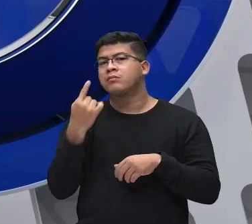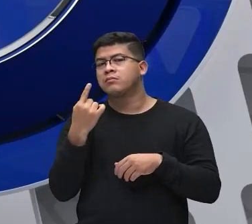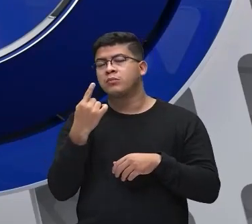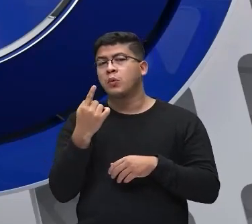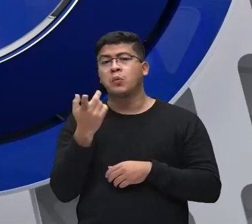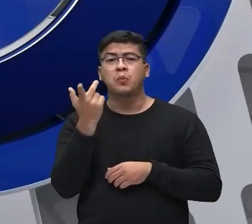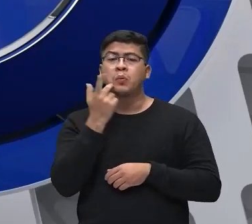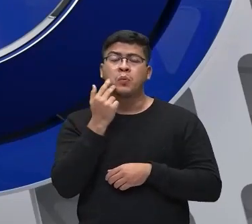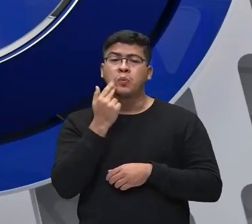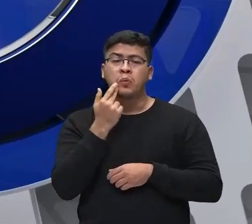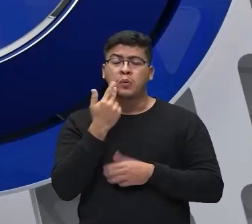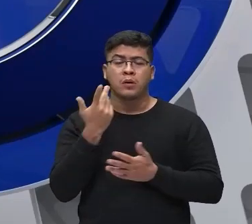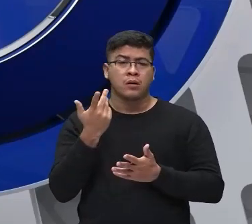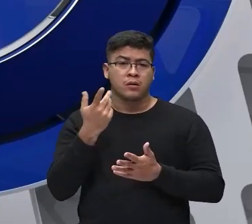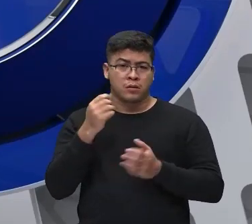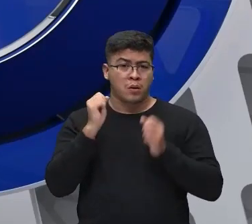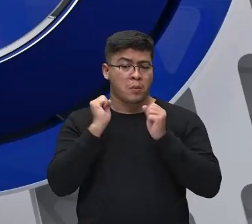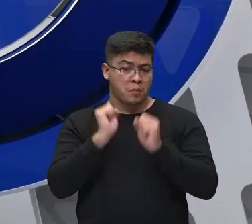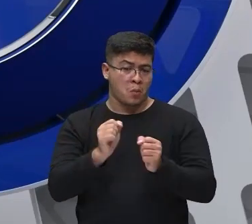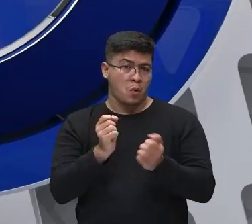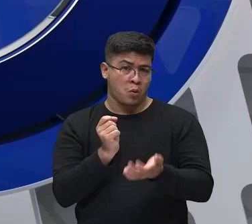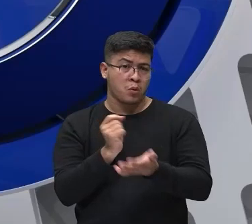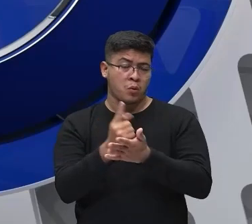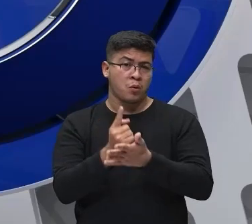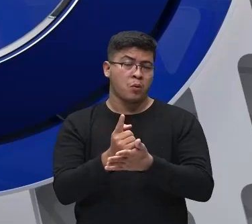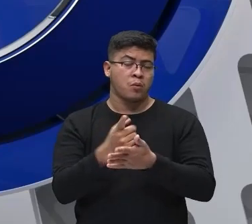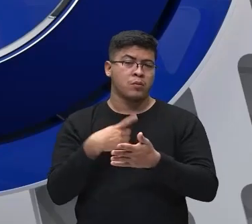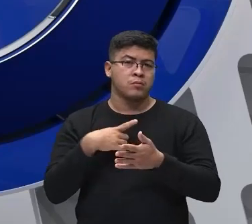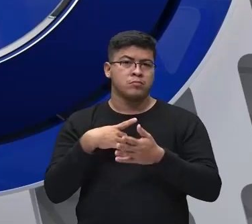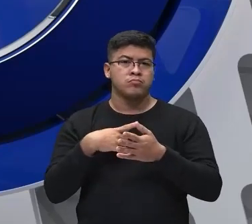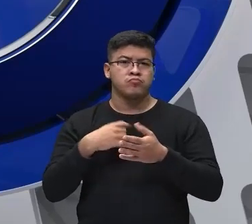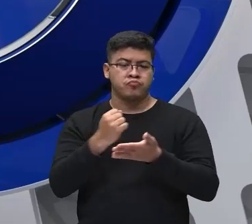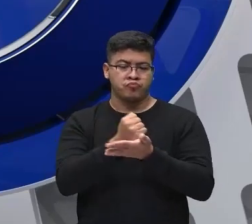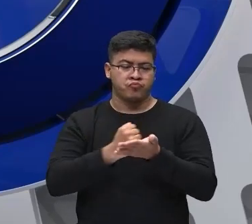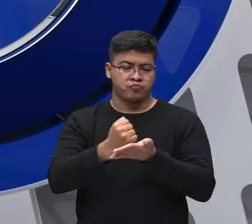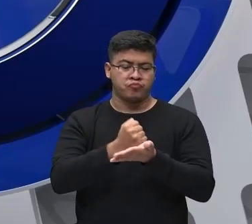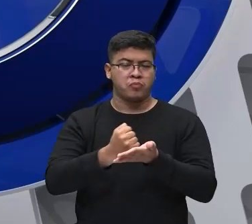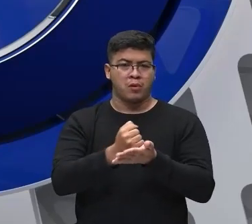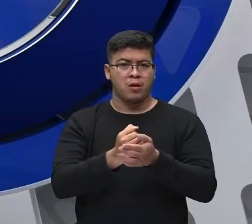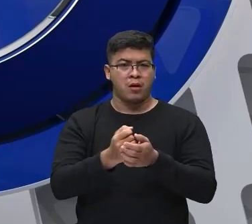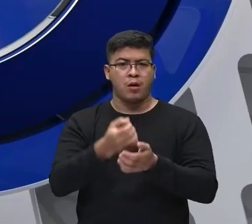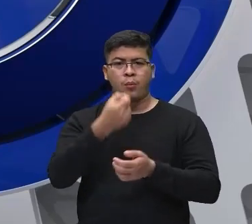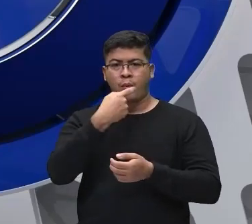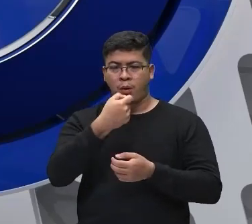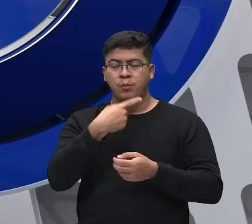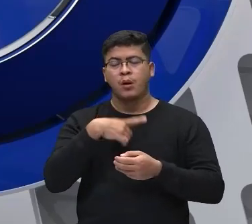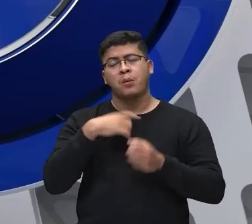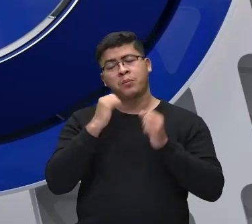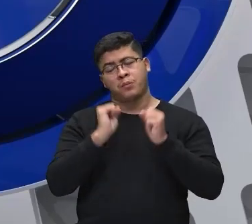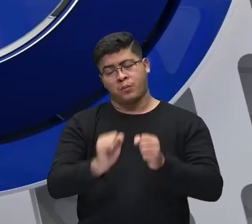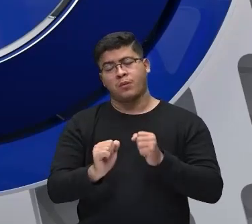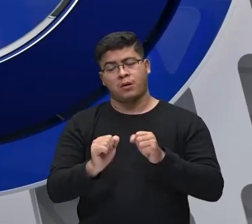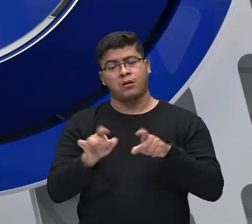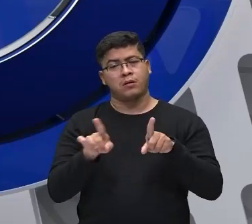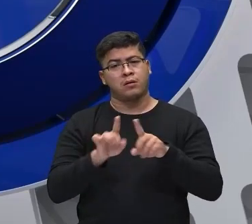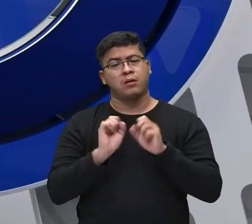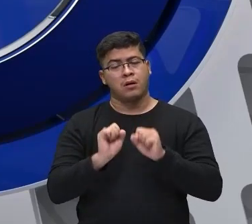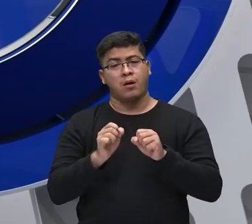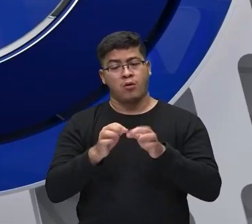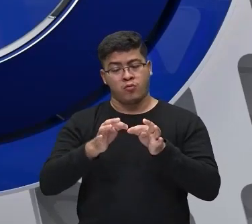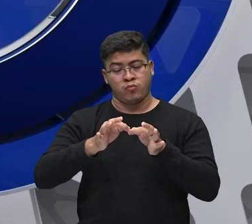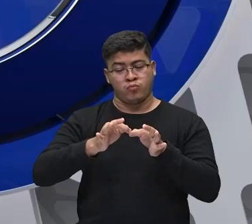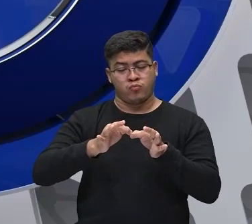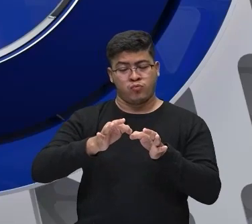um aparelho, um objeto que você pode comprar em uma farmácia e ter em casa, quando você coloca embaixo do braço, esse líquido vai se